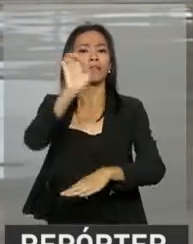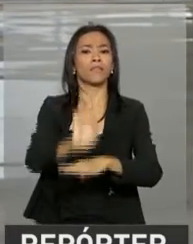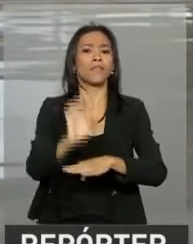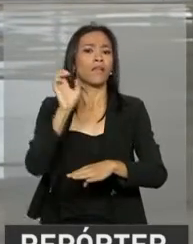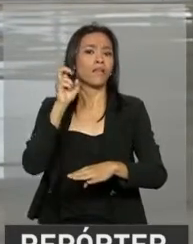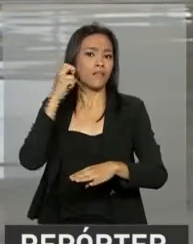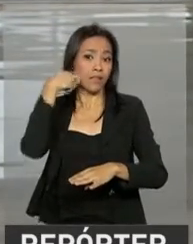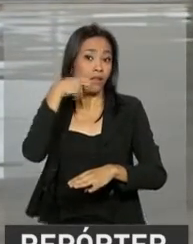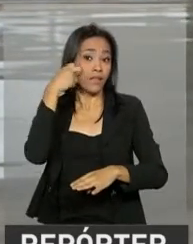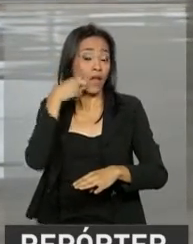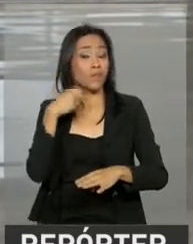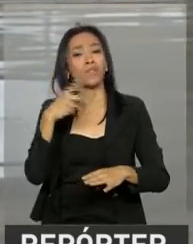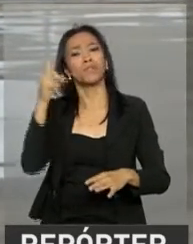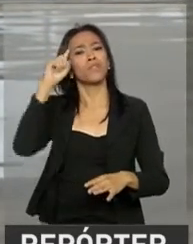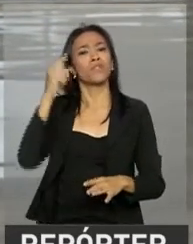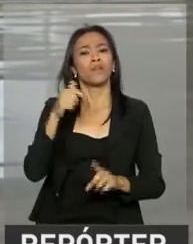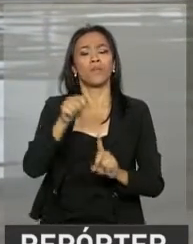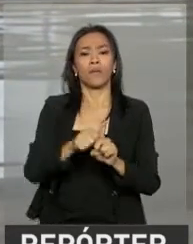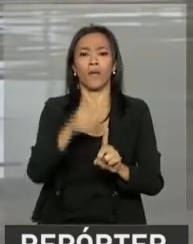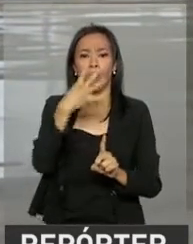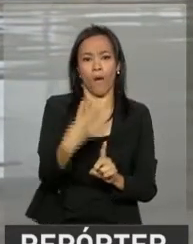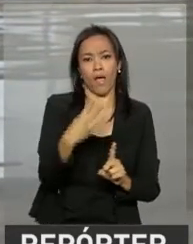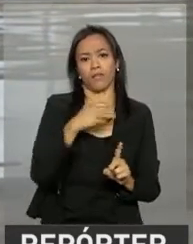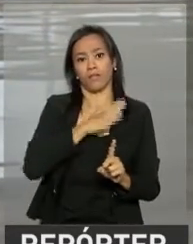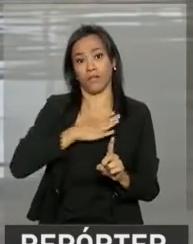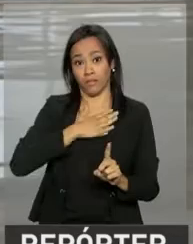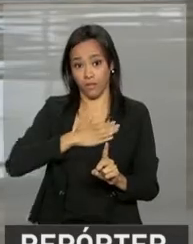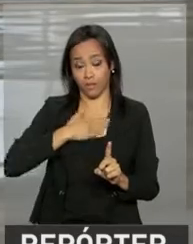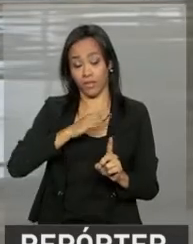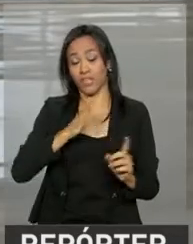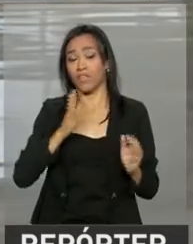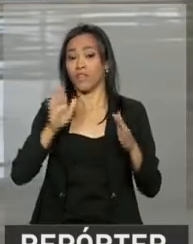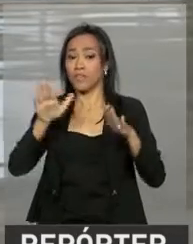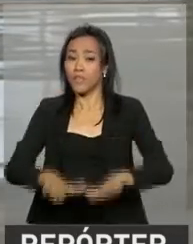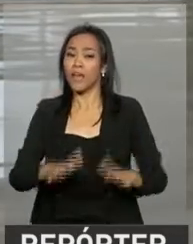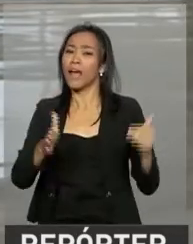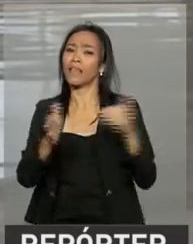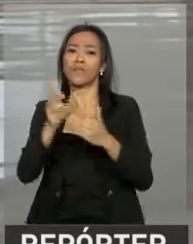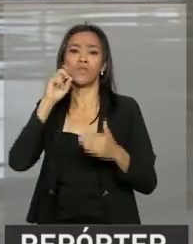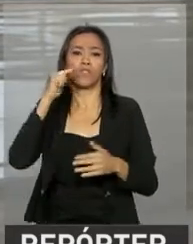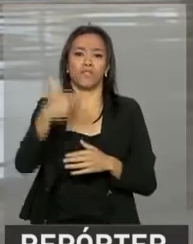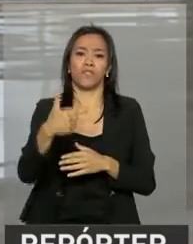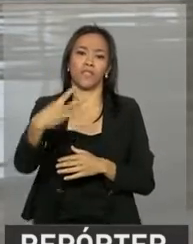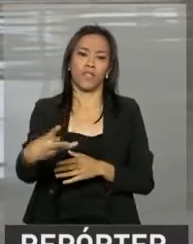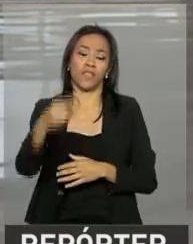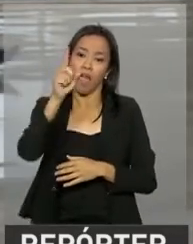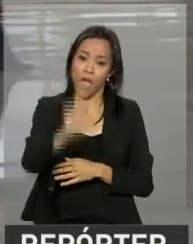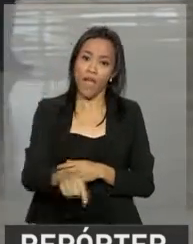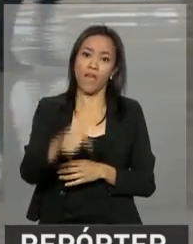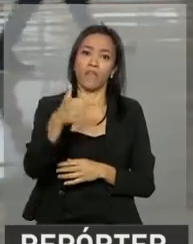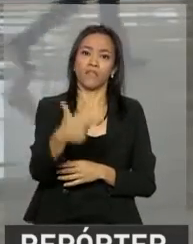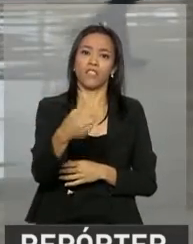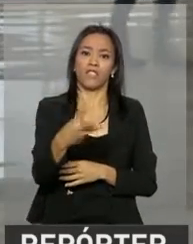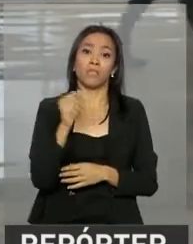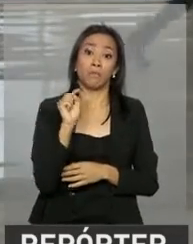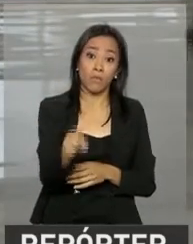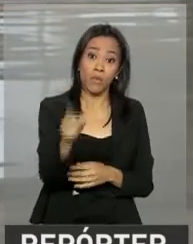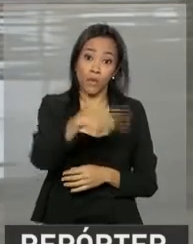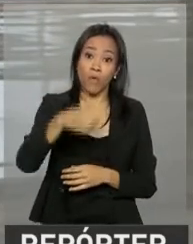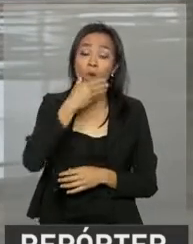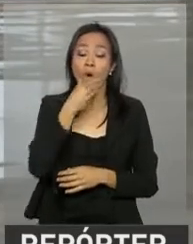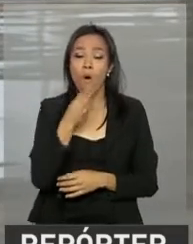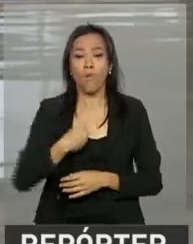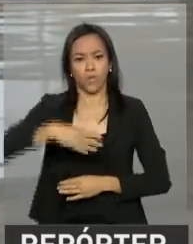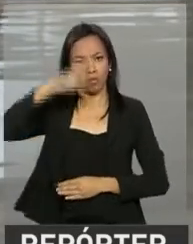dia 4 de agosto e agora devem permanecer até o dia 23 são 1.200 homens das forças armadas do exército e da marinha